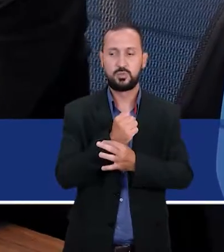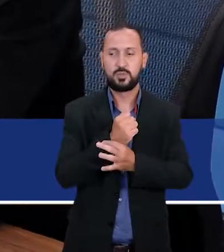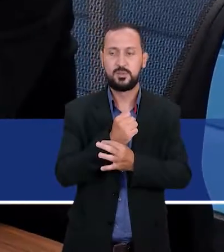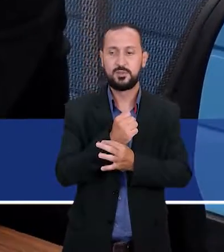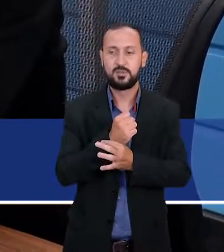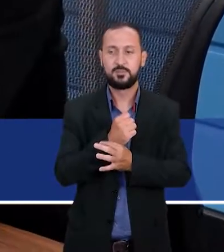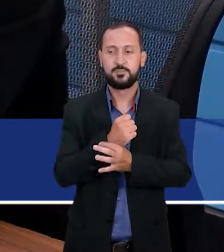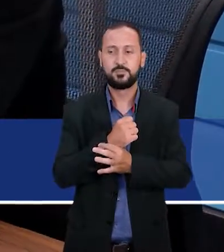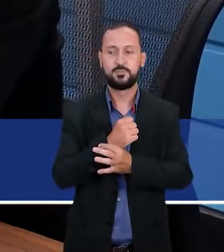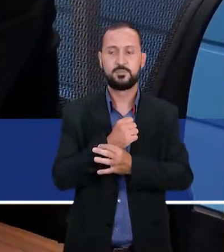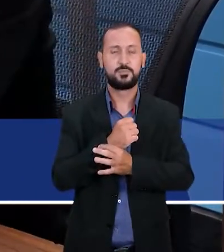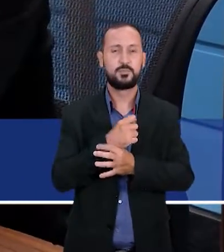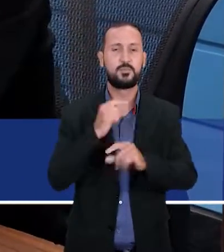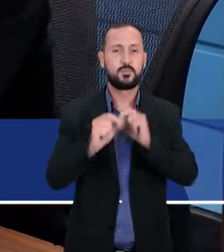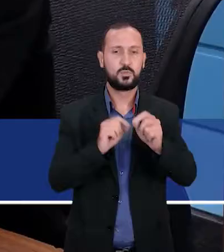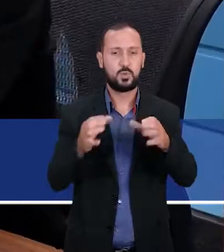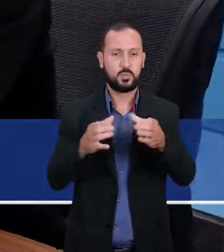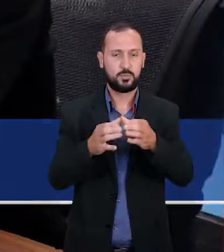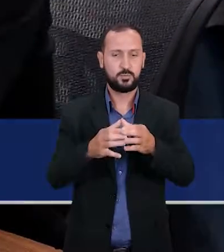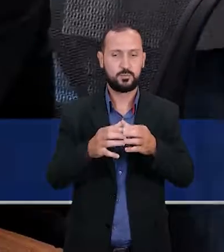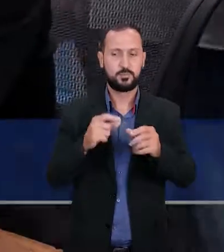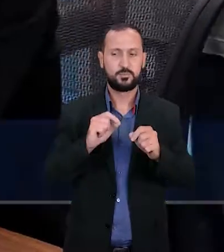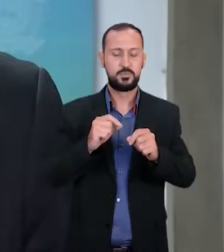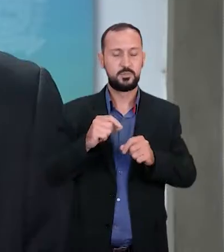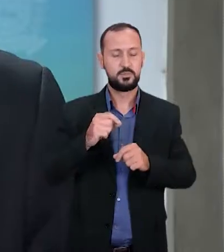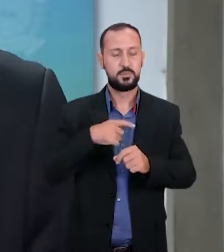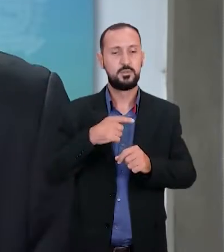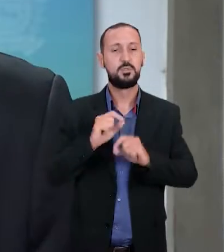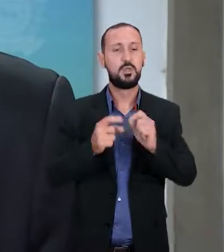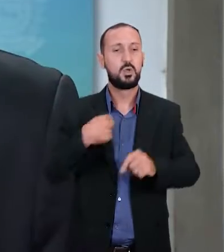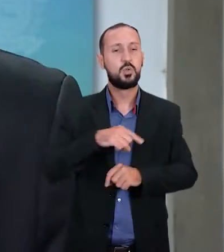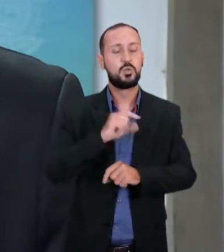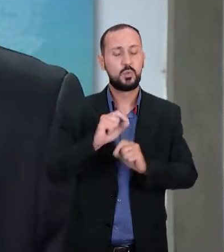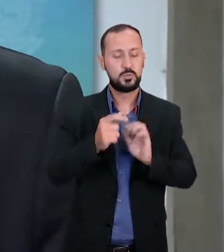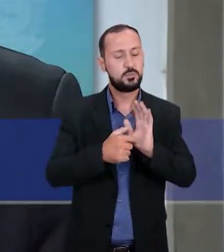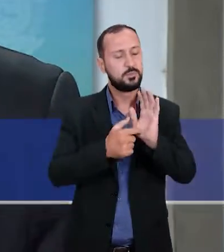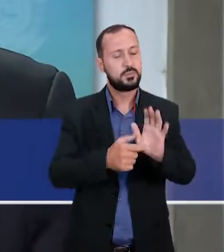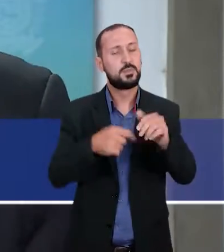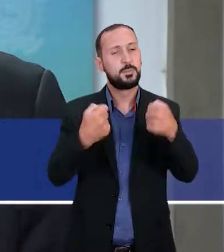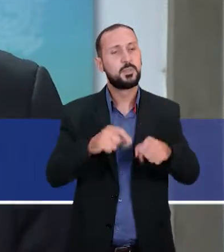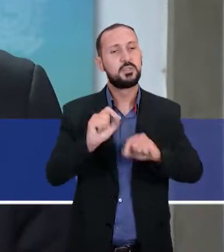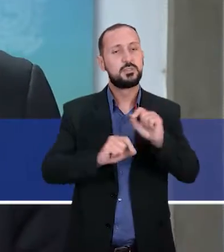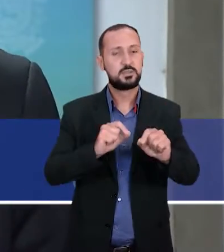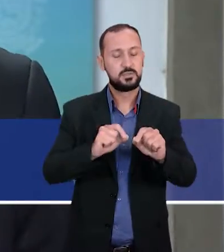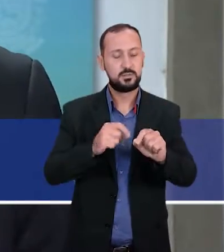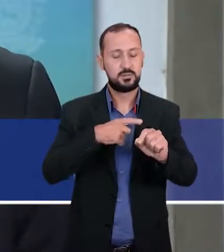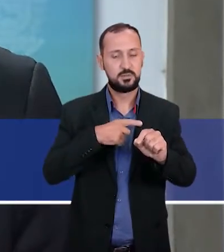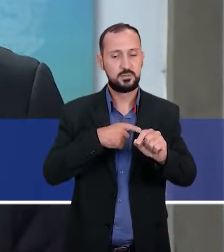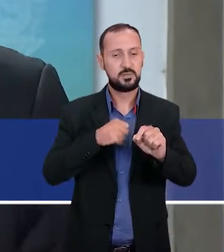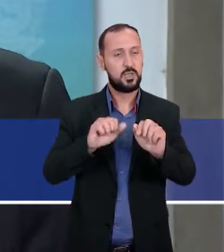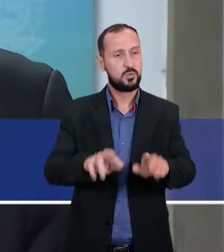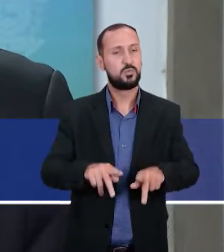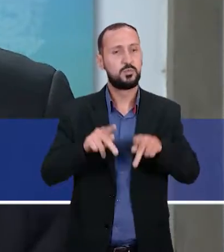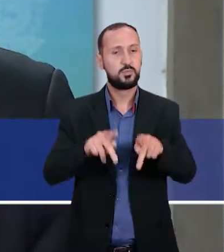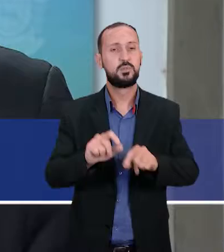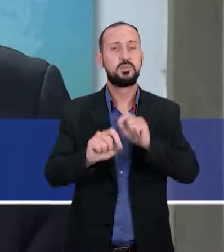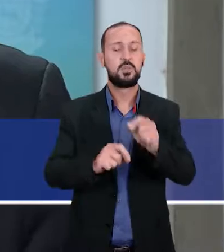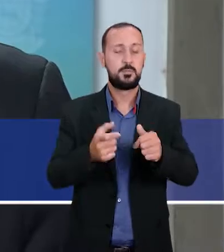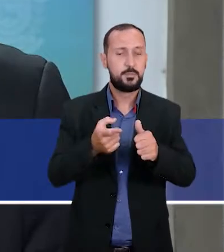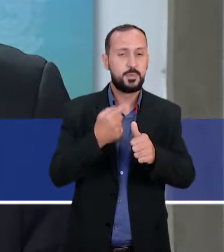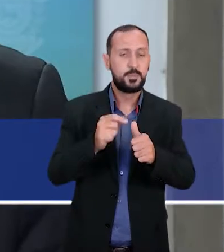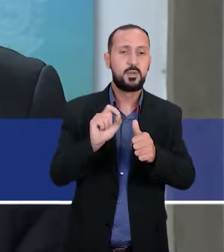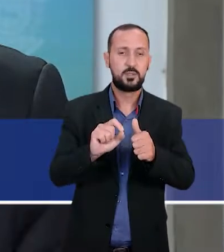maiores necessidades da classe produtora em suas atividades. O que nós demandamos nessa audiência pública basicamente consiste,